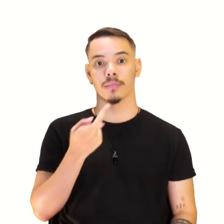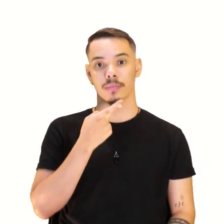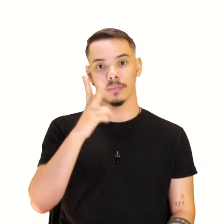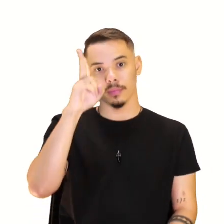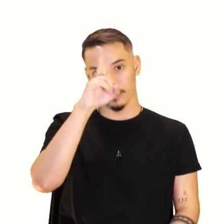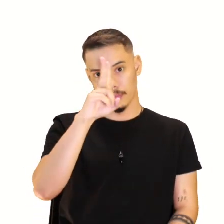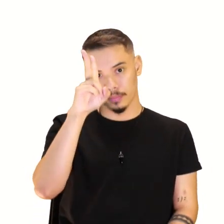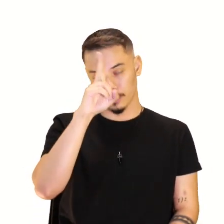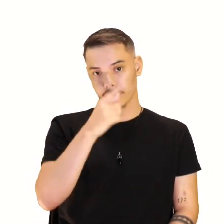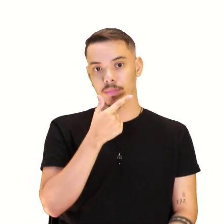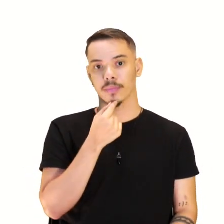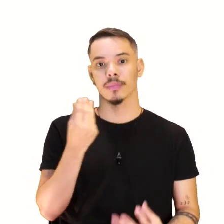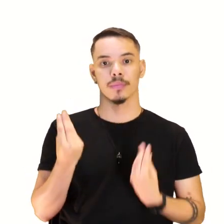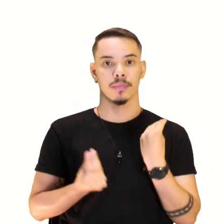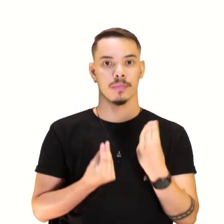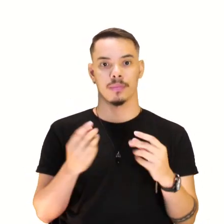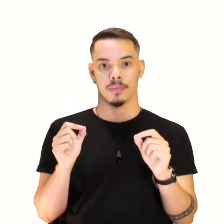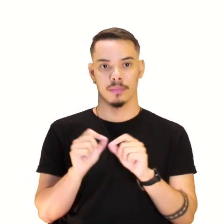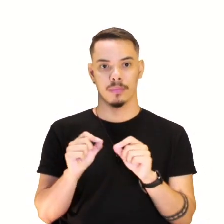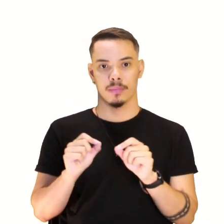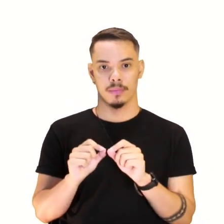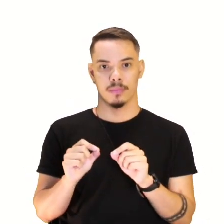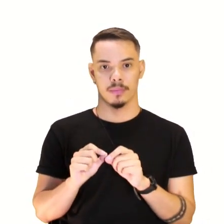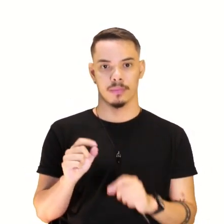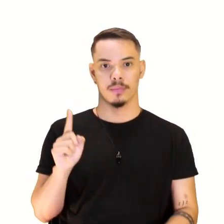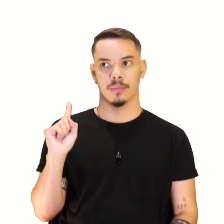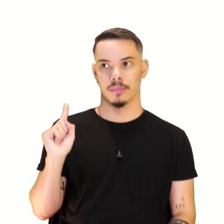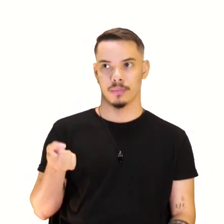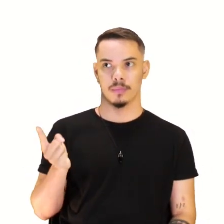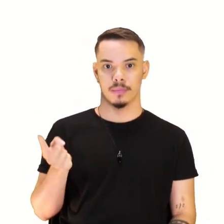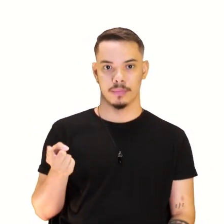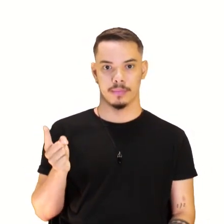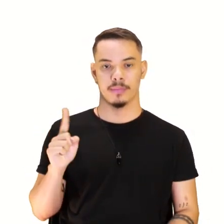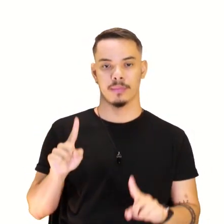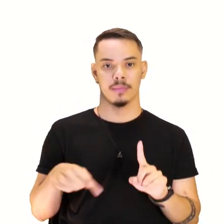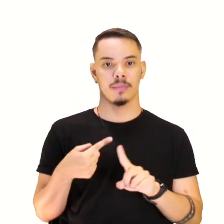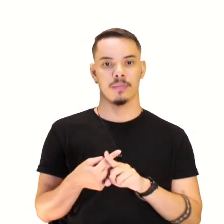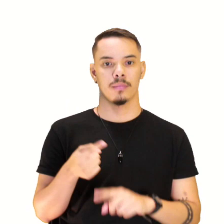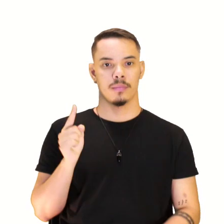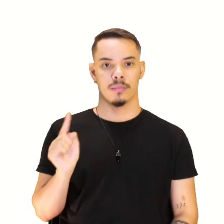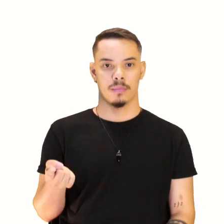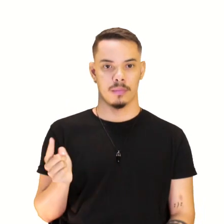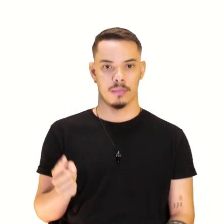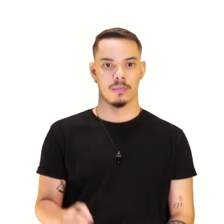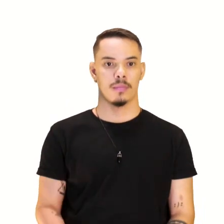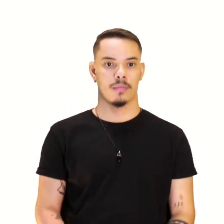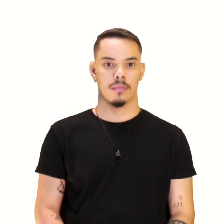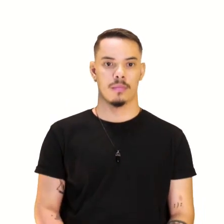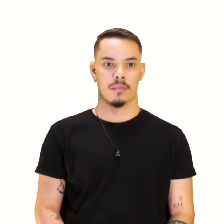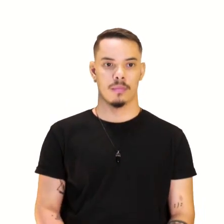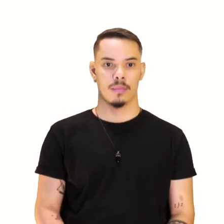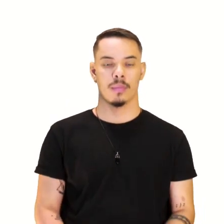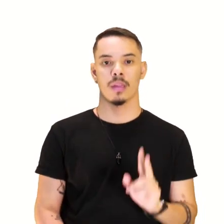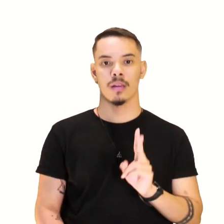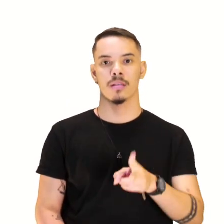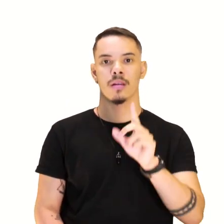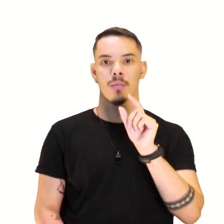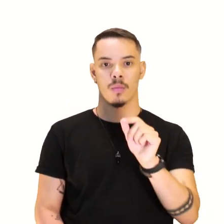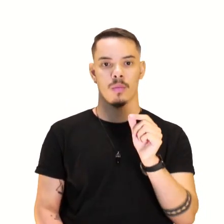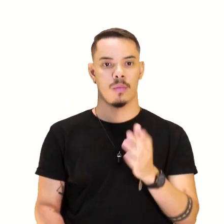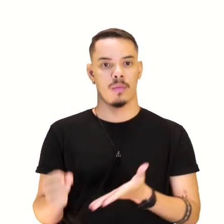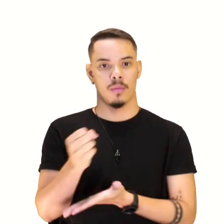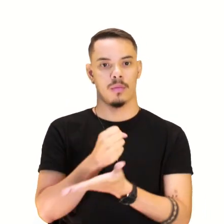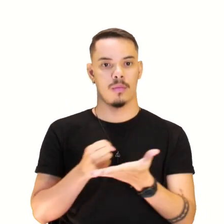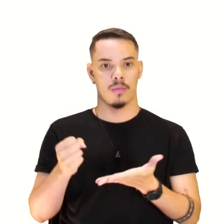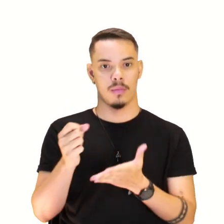do Zezinho, como é que ficou então? Olha lá, no primeiro dia R$1. Isso. Então, mais R$1 por dia. Então, tá aí. sempre vai ser baseado no